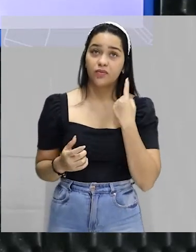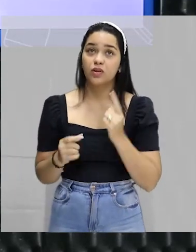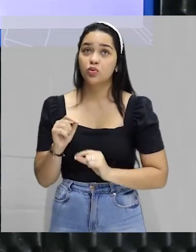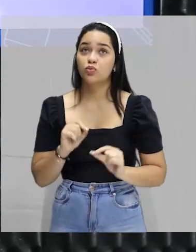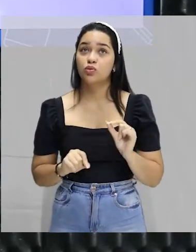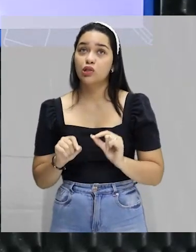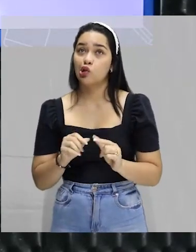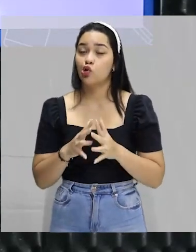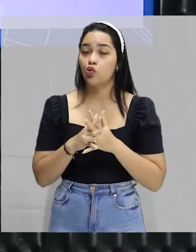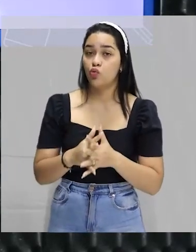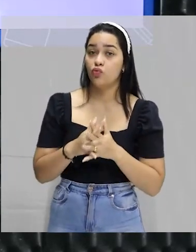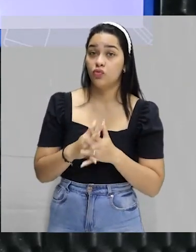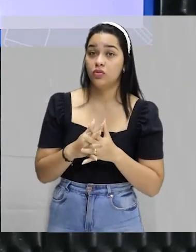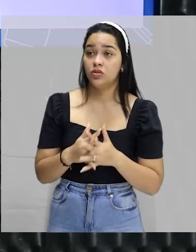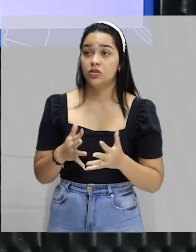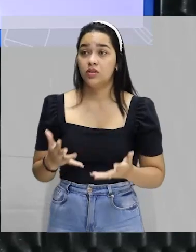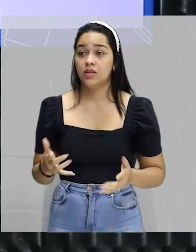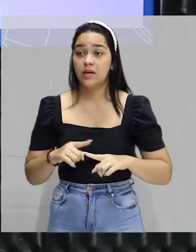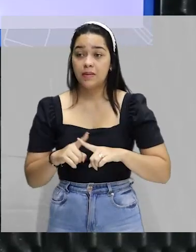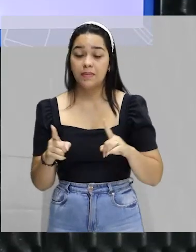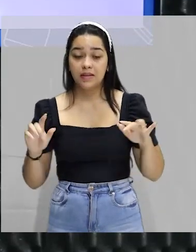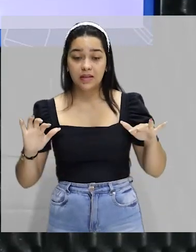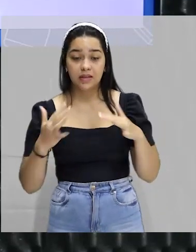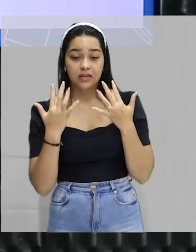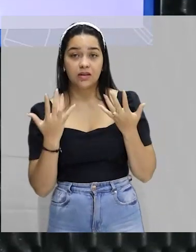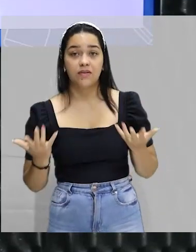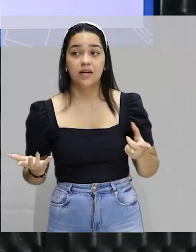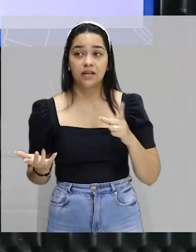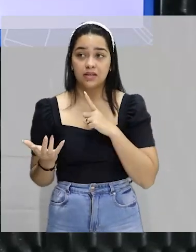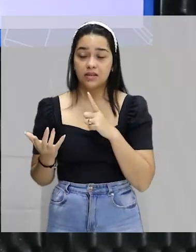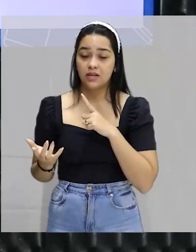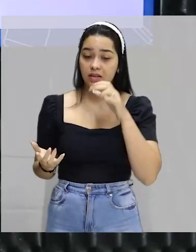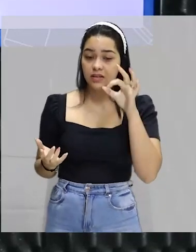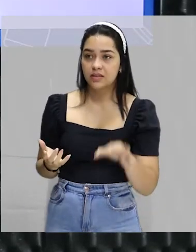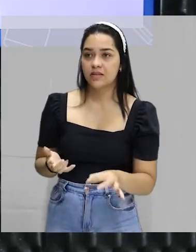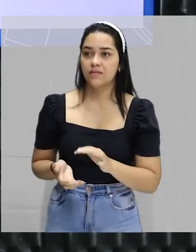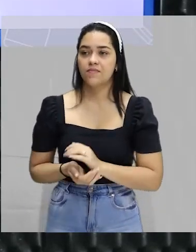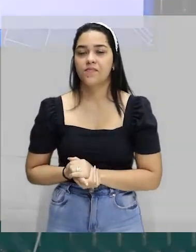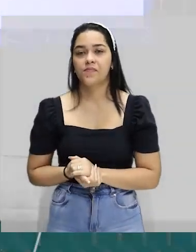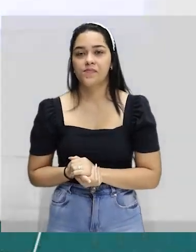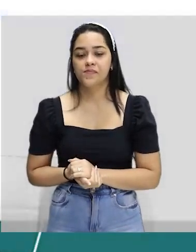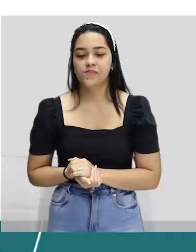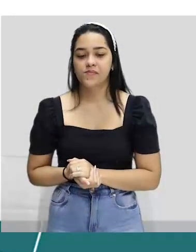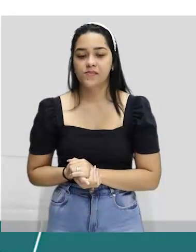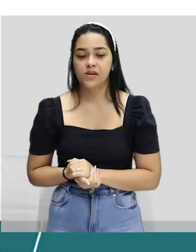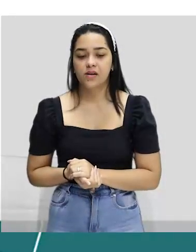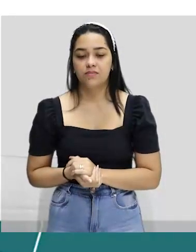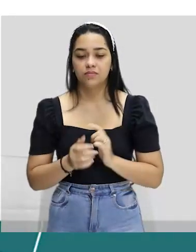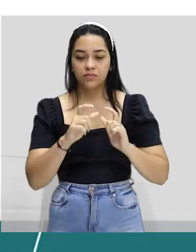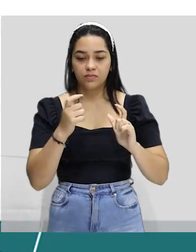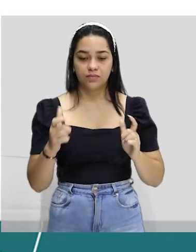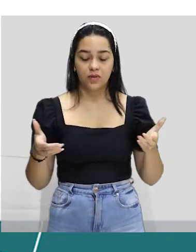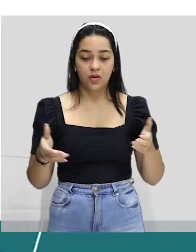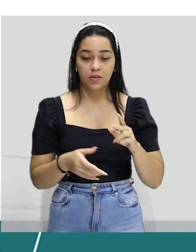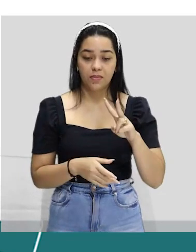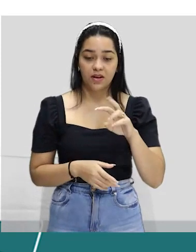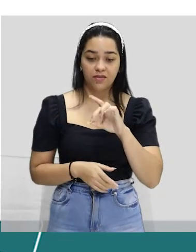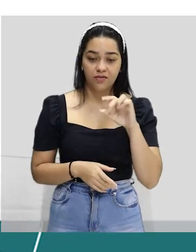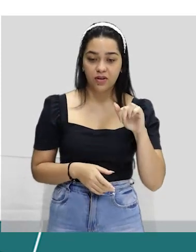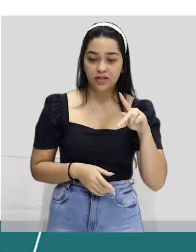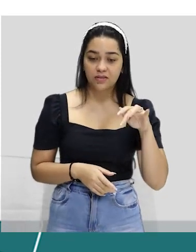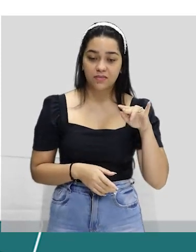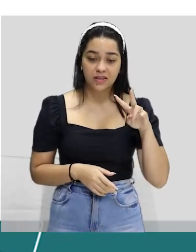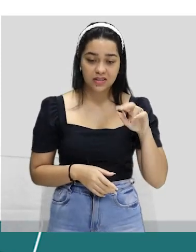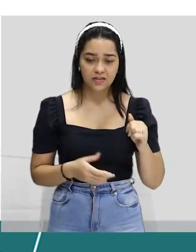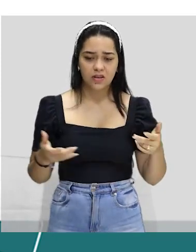fazem confundir. Mas a atenção nos leva ao acerto. Passe as orações para a voz passiva